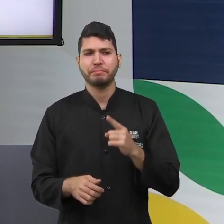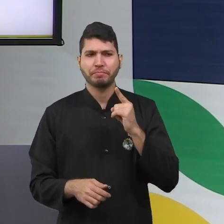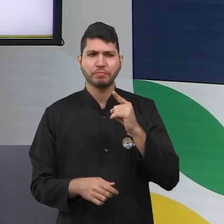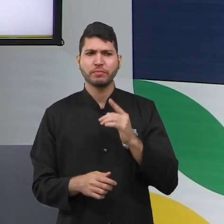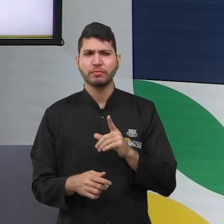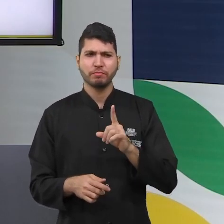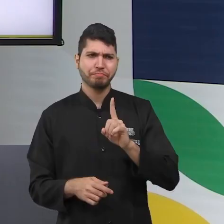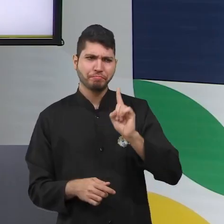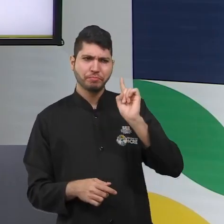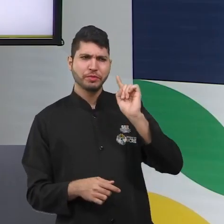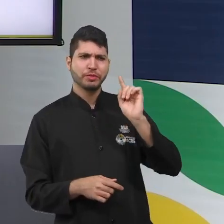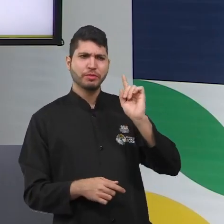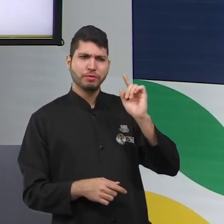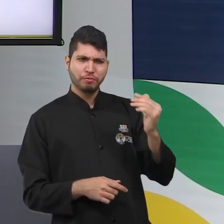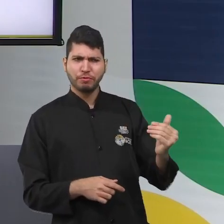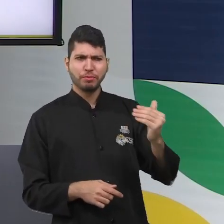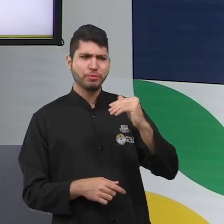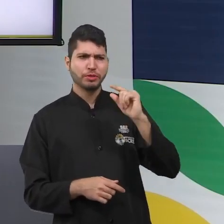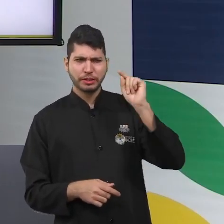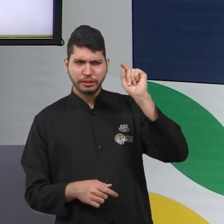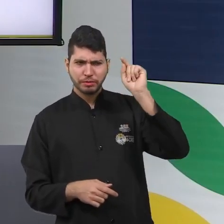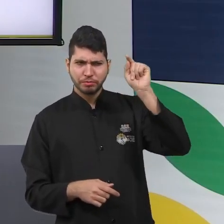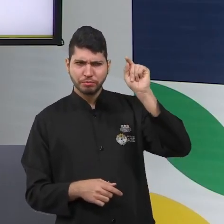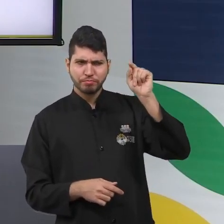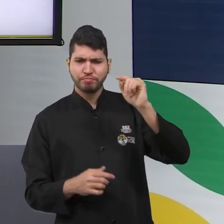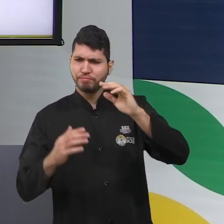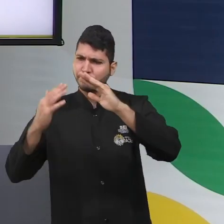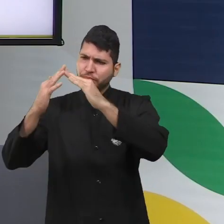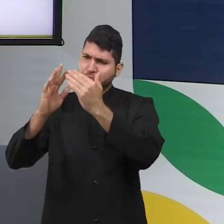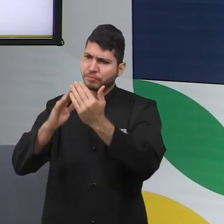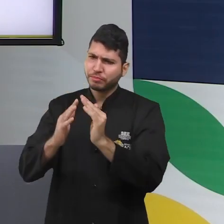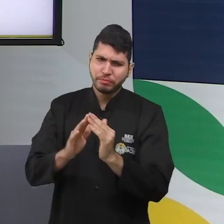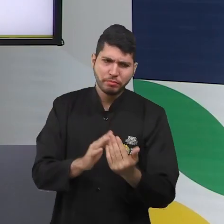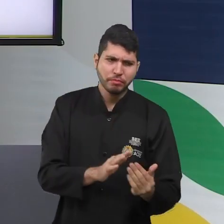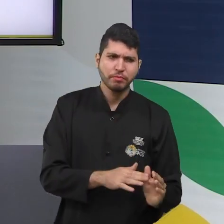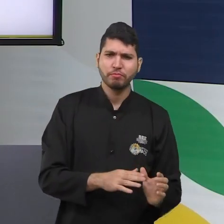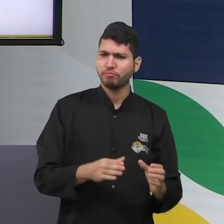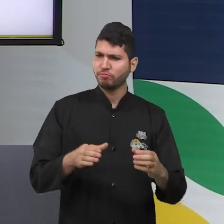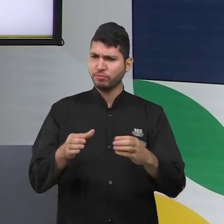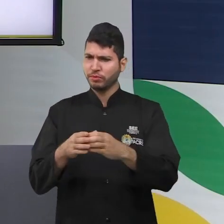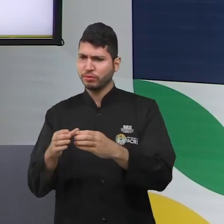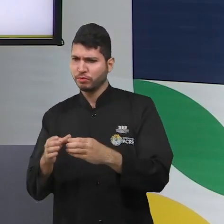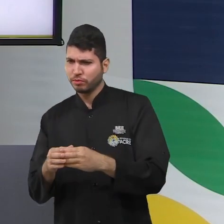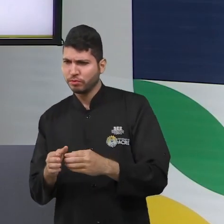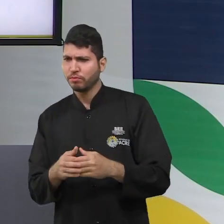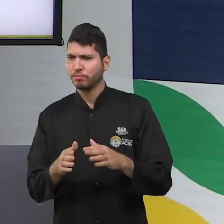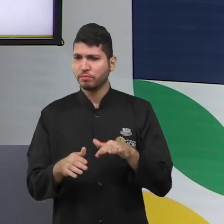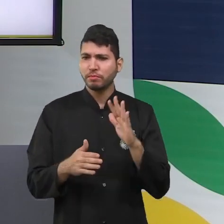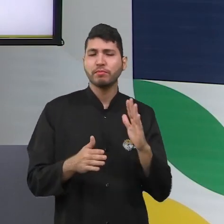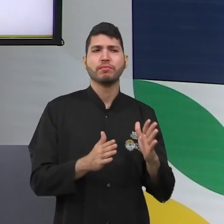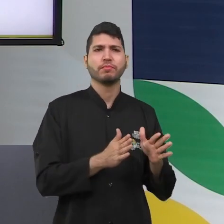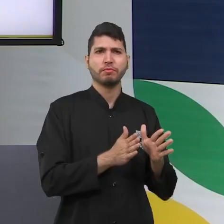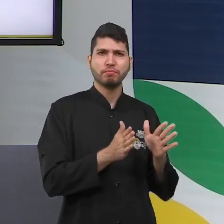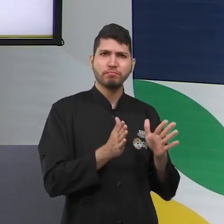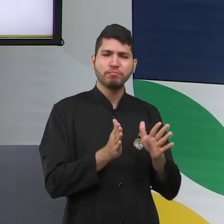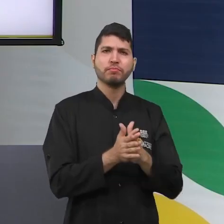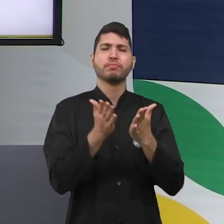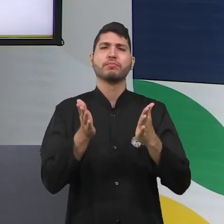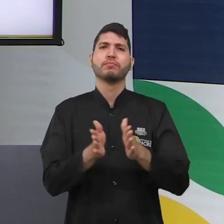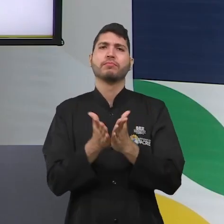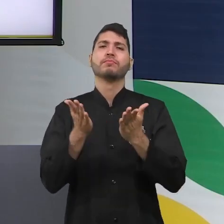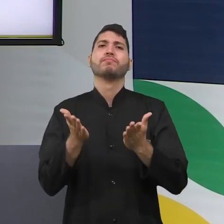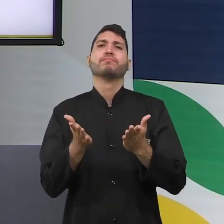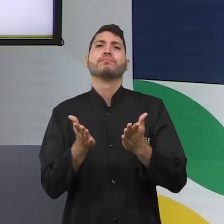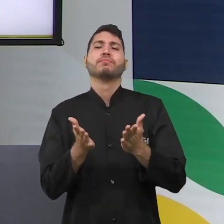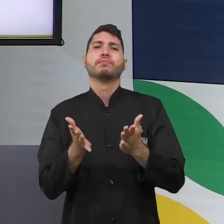da cidade, vamos oferecer oficinas de uma escolinha de futebol, vamos tentar sintetizar. E aí, a